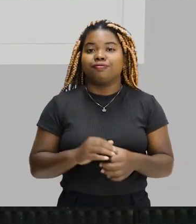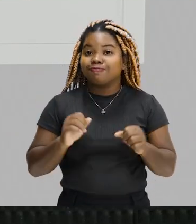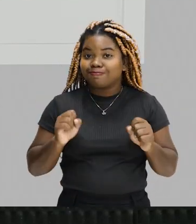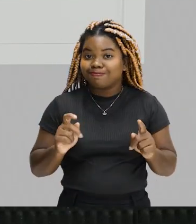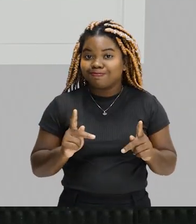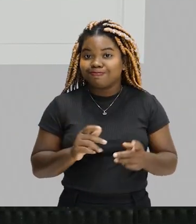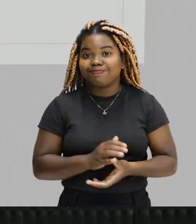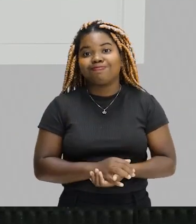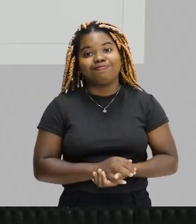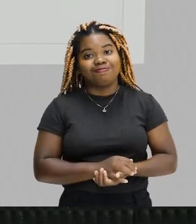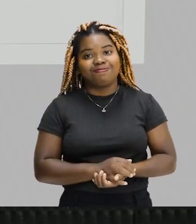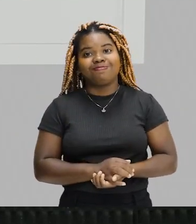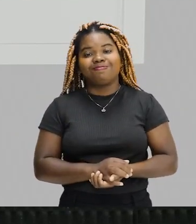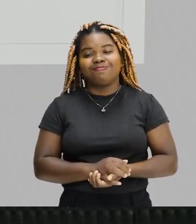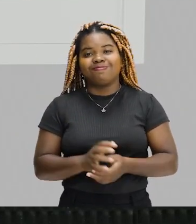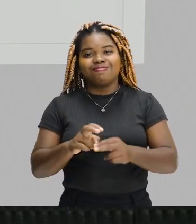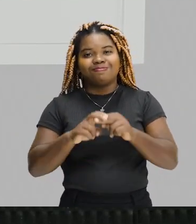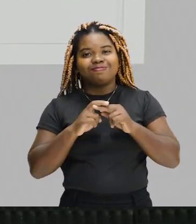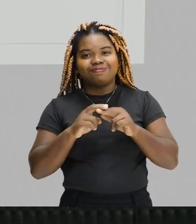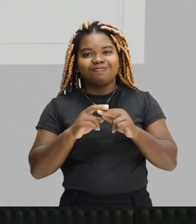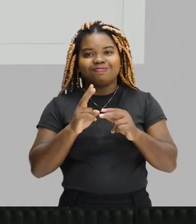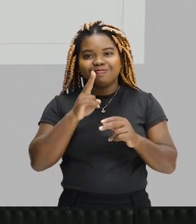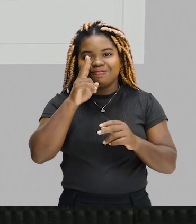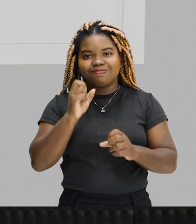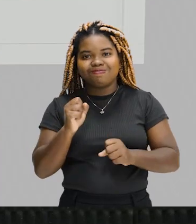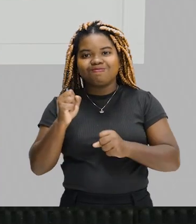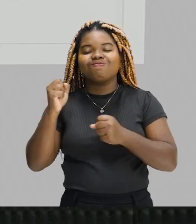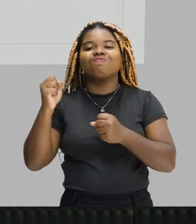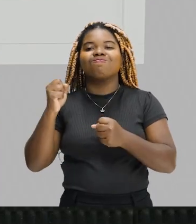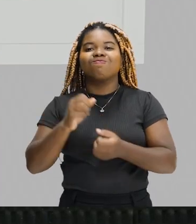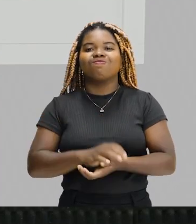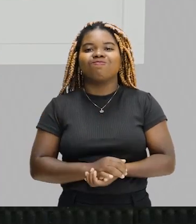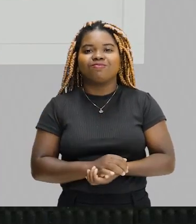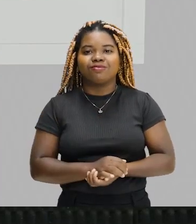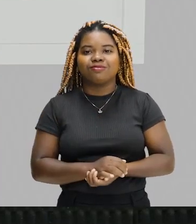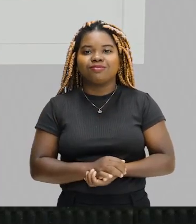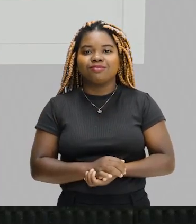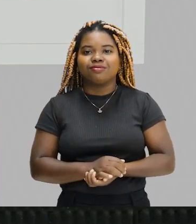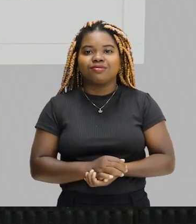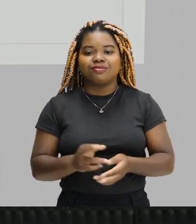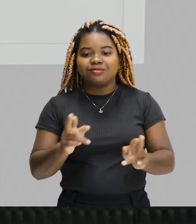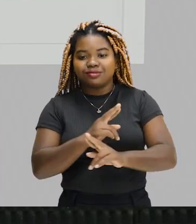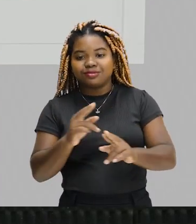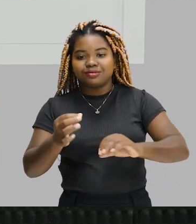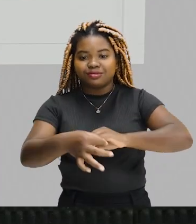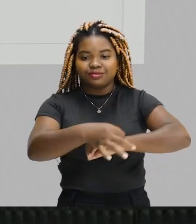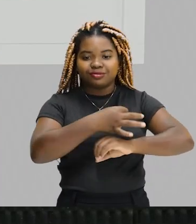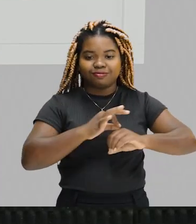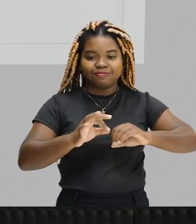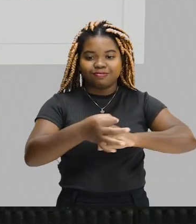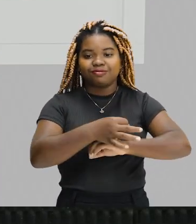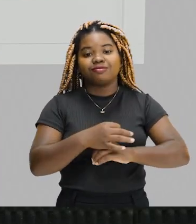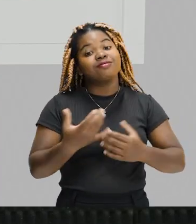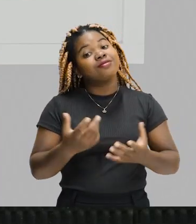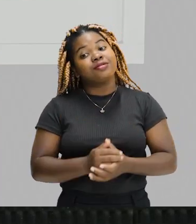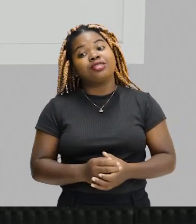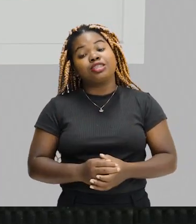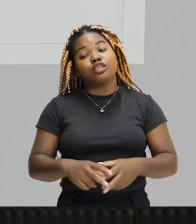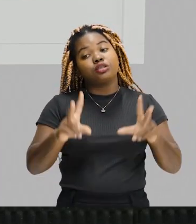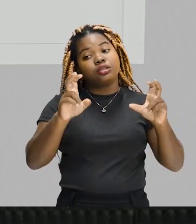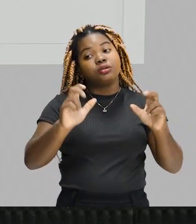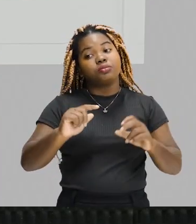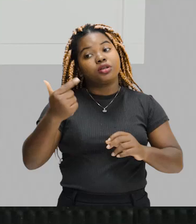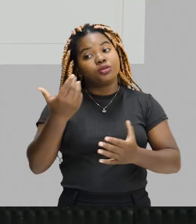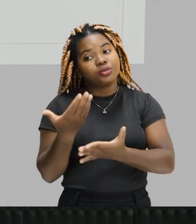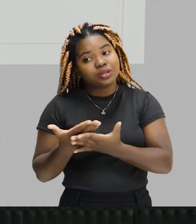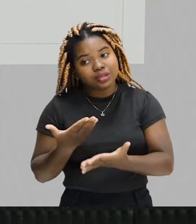eletromagnética, ok? Que é justamente essa força, que dá a interação dessas partículas. Certo? Isso é assunto para